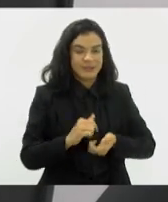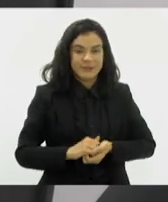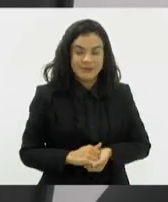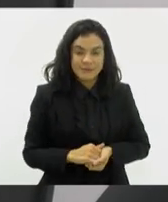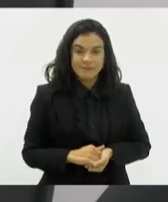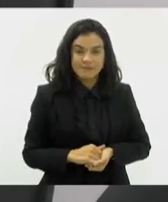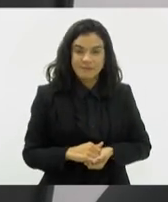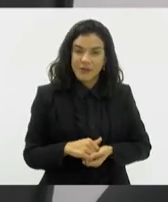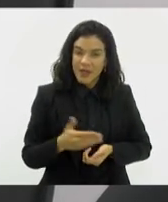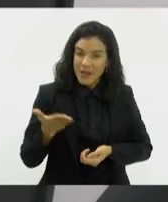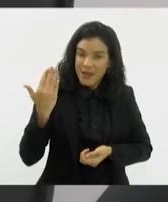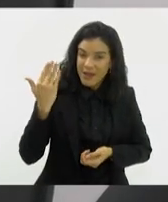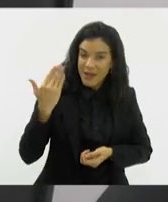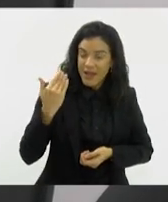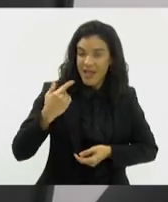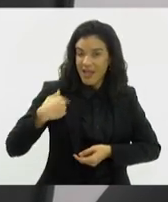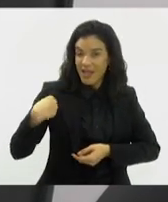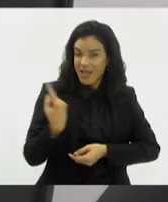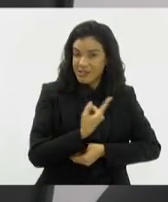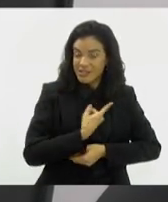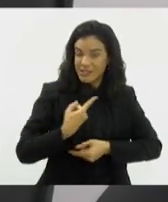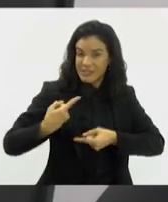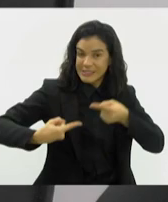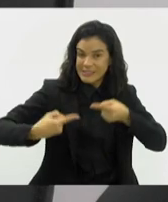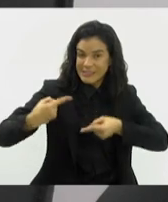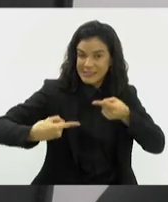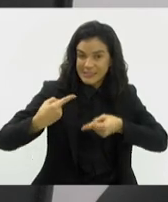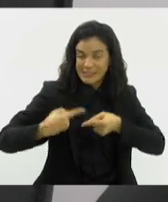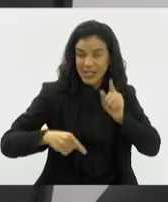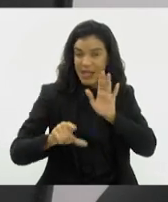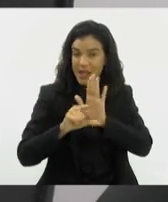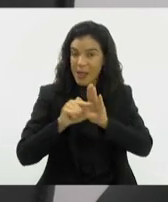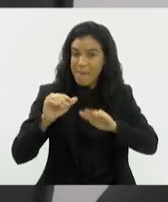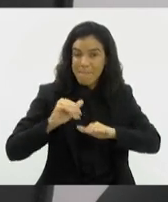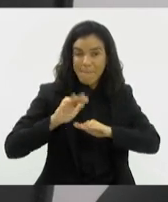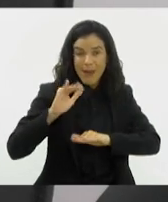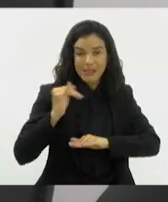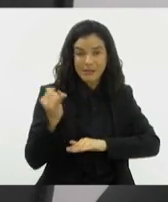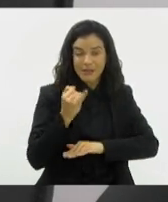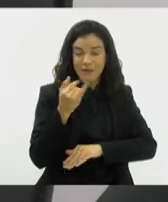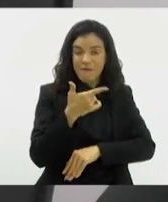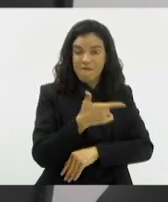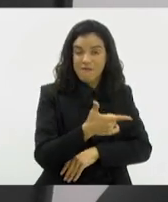aqui uma discussão imensa com uma das leis mais importantes que nós temos, que é a Lei